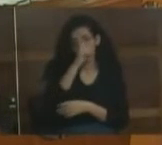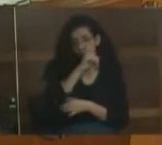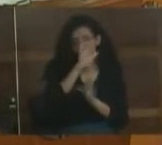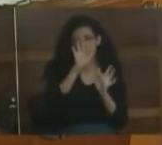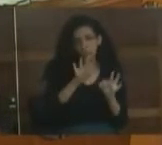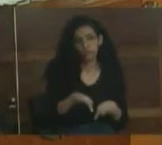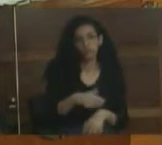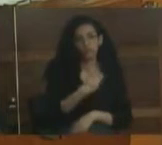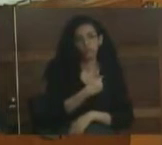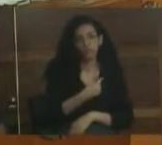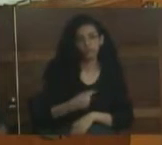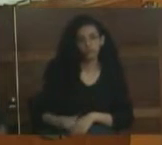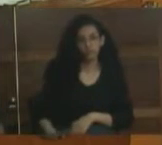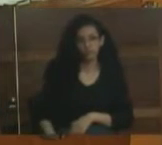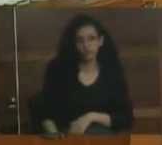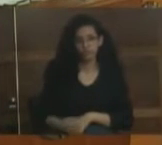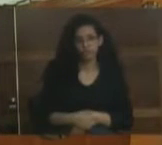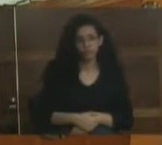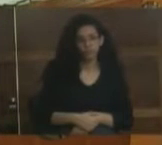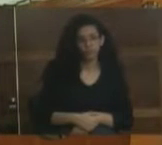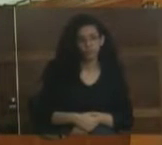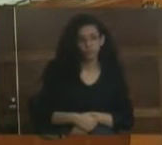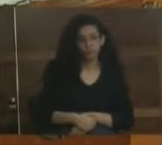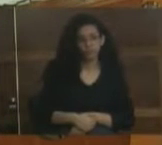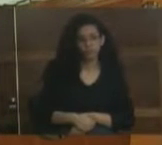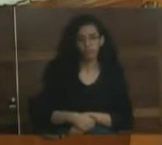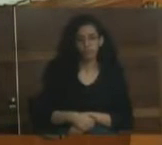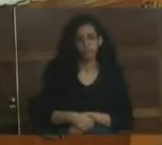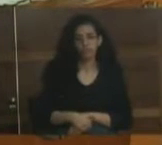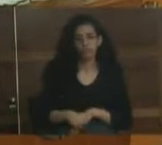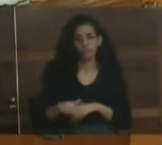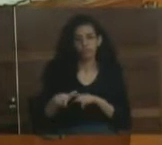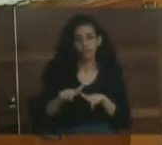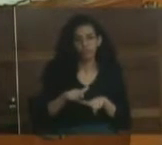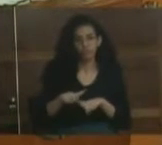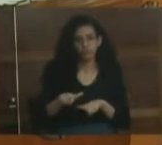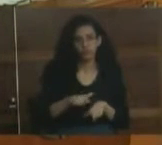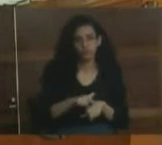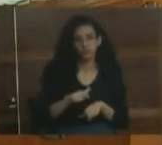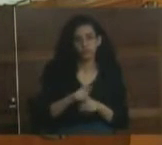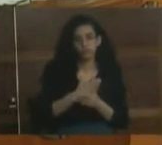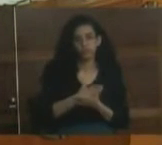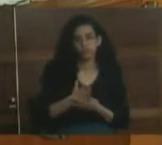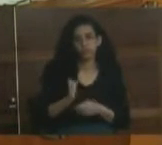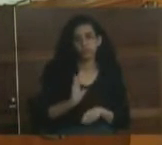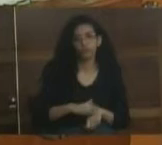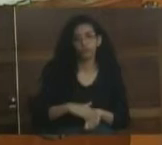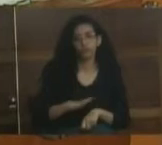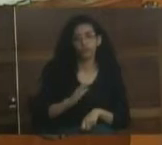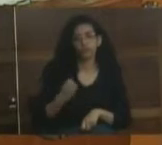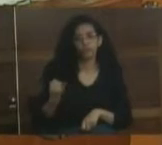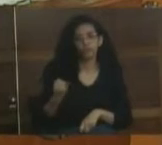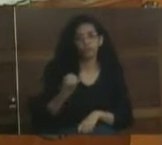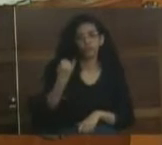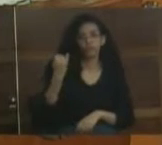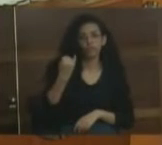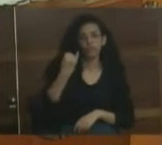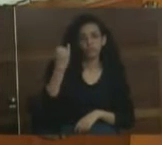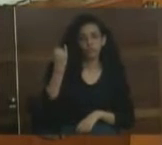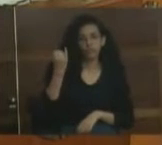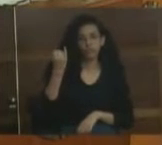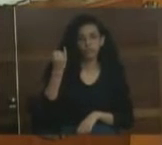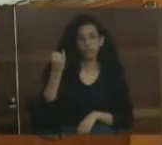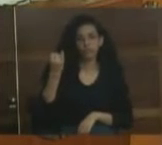terno de gestão aonde ou a controladoria passa a ser mais ainda importante